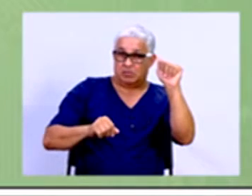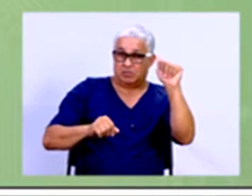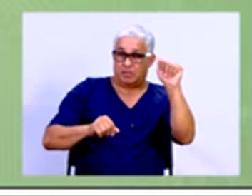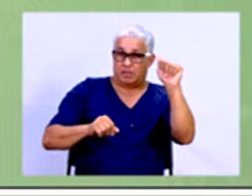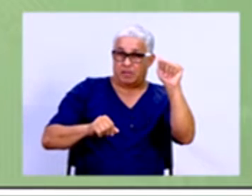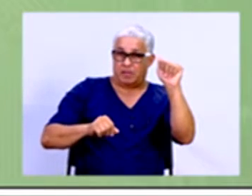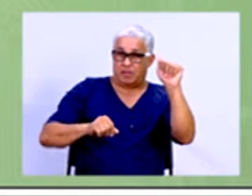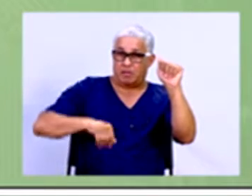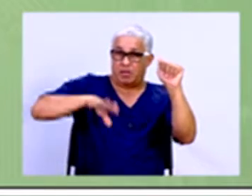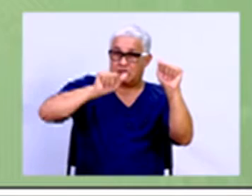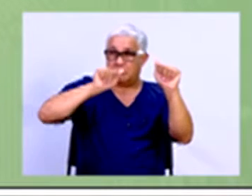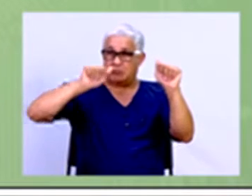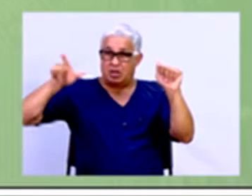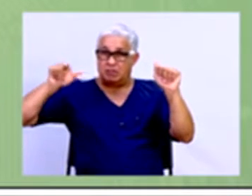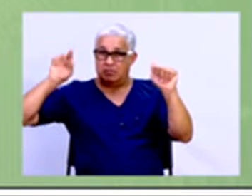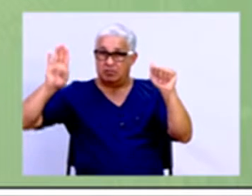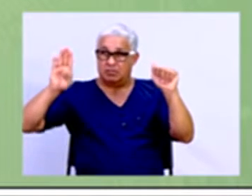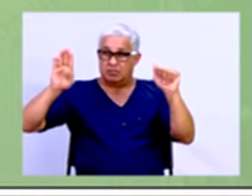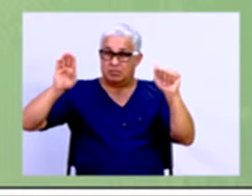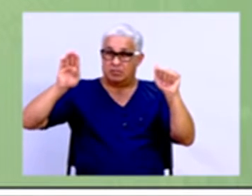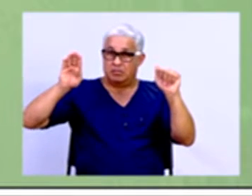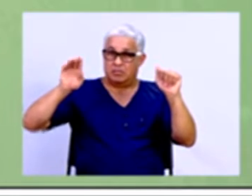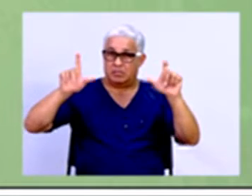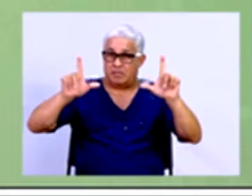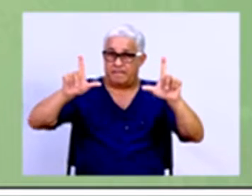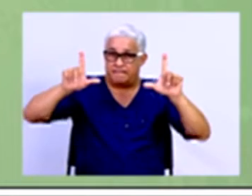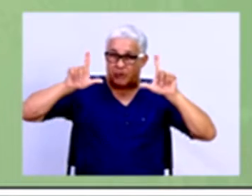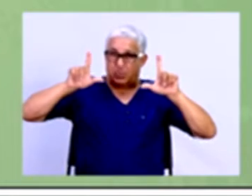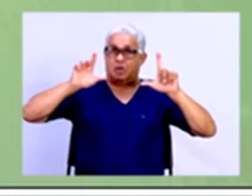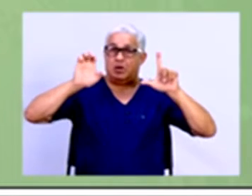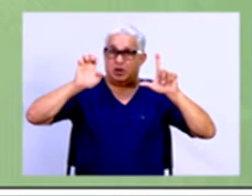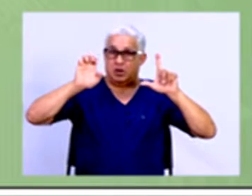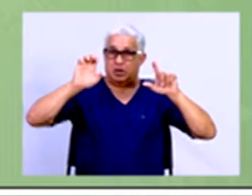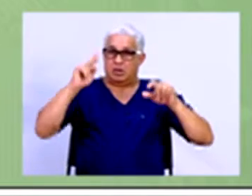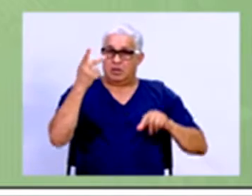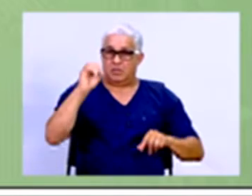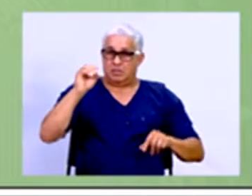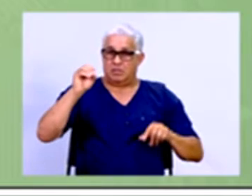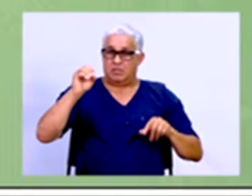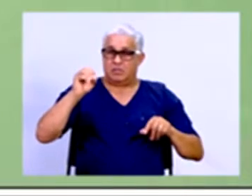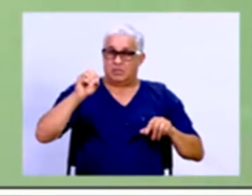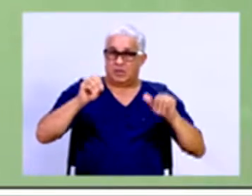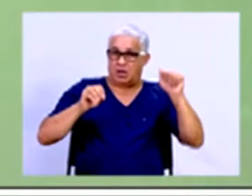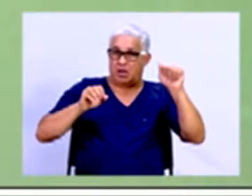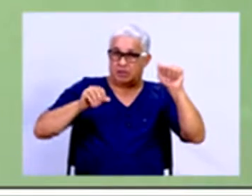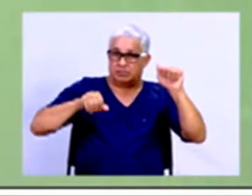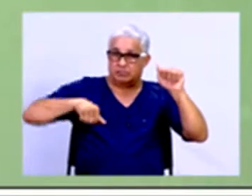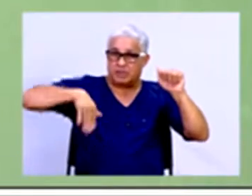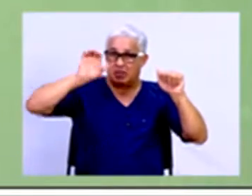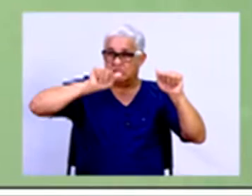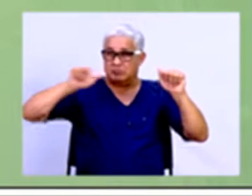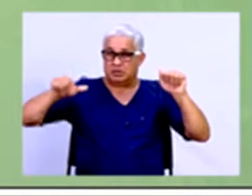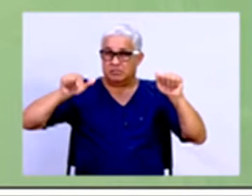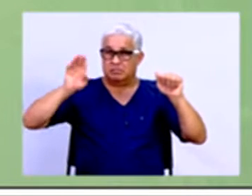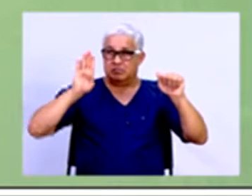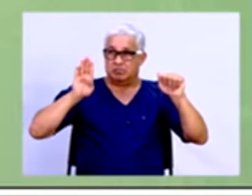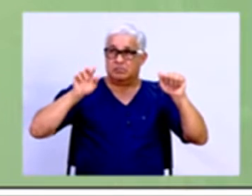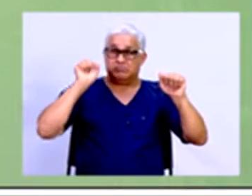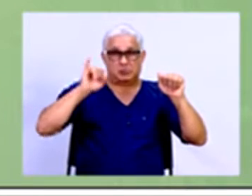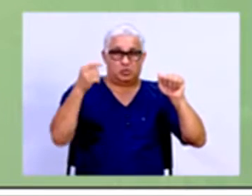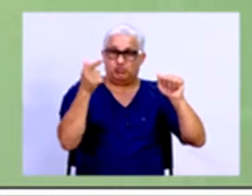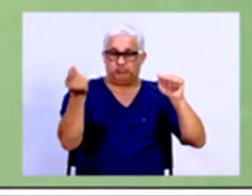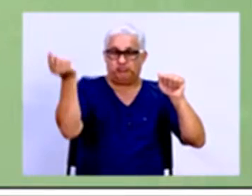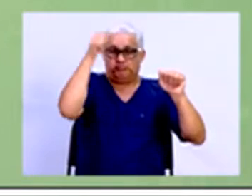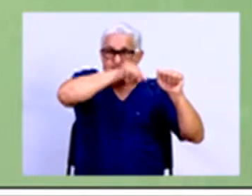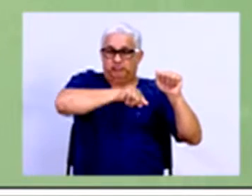na tela essa mensagem. Echo, né? Vai imprimir A é maior que B. Se não, né? Cai aqui nessa